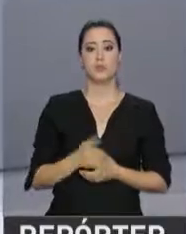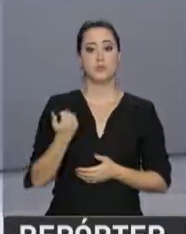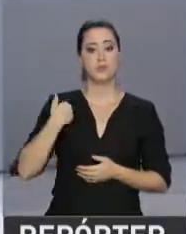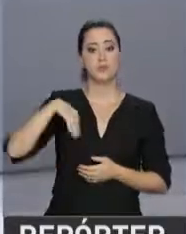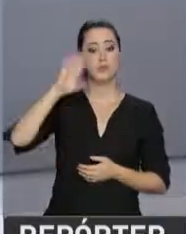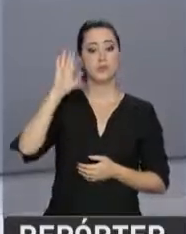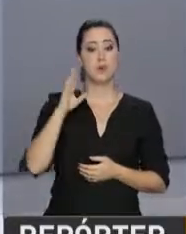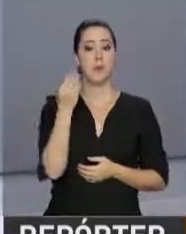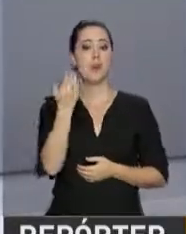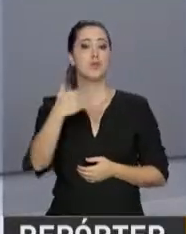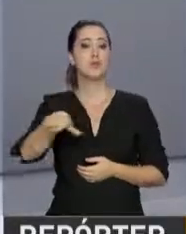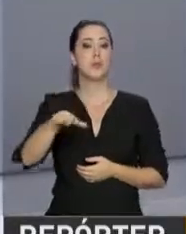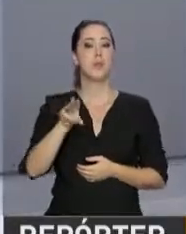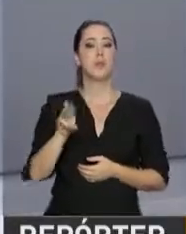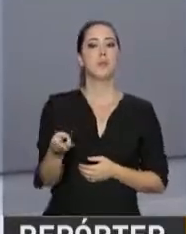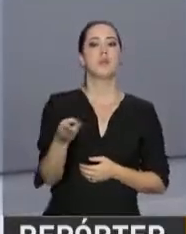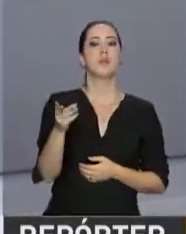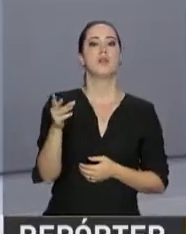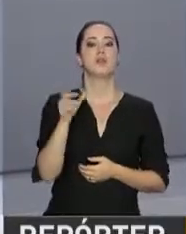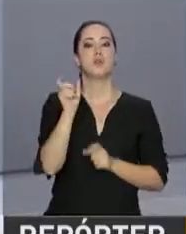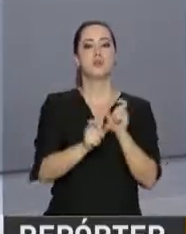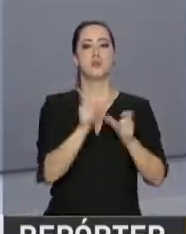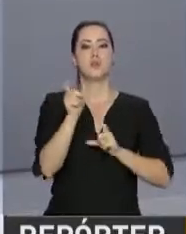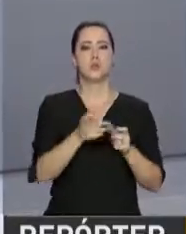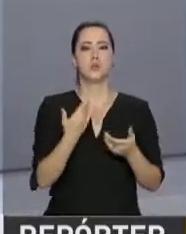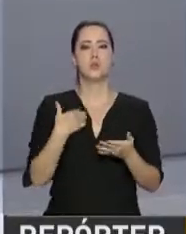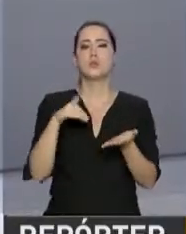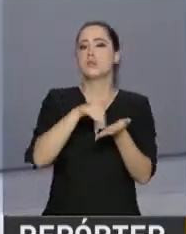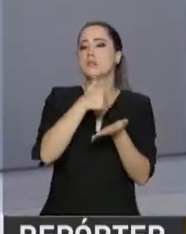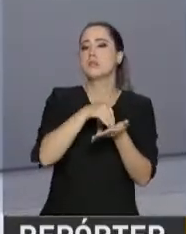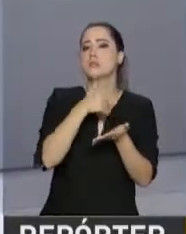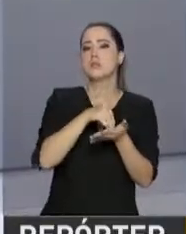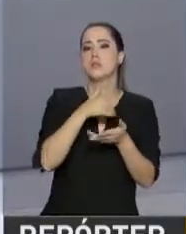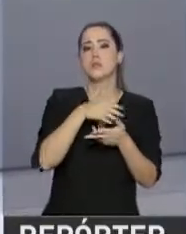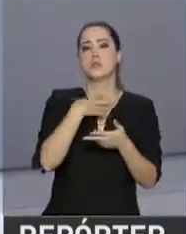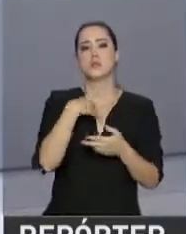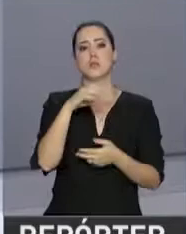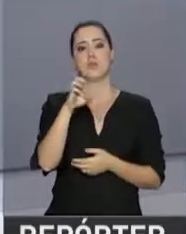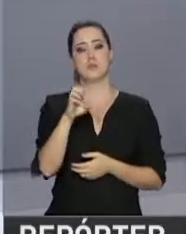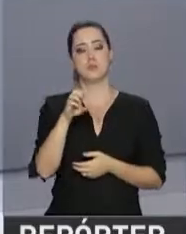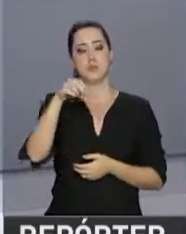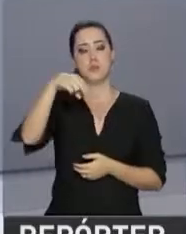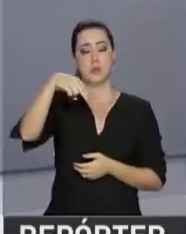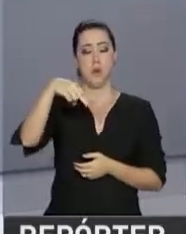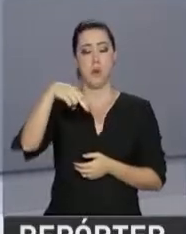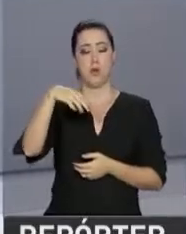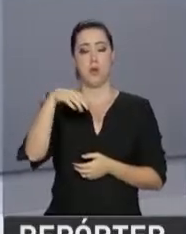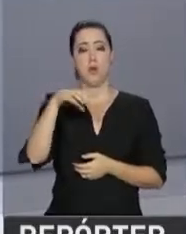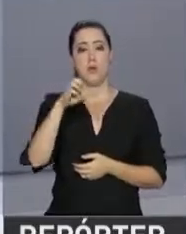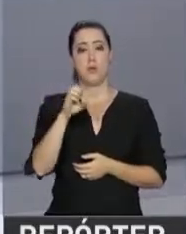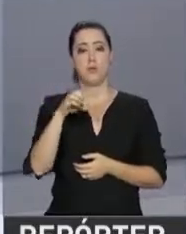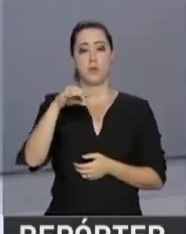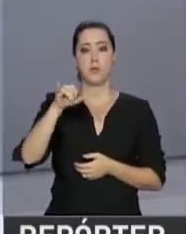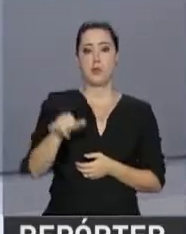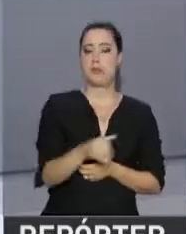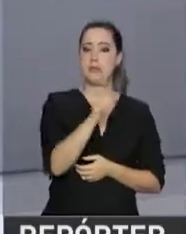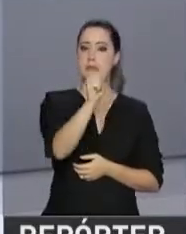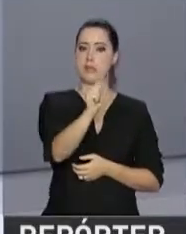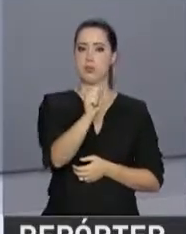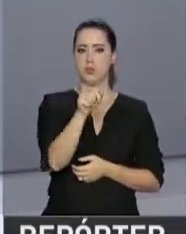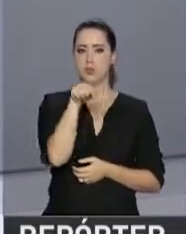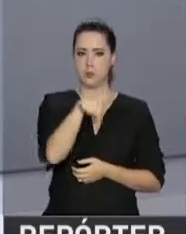mais de meio milhão de candidatos já se inscreveram para o exame nacional para certificação de competências de jovens e adultos